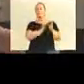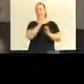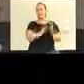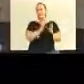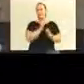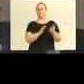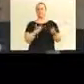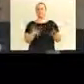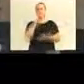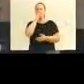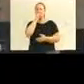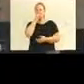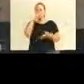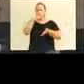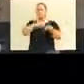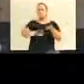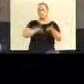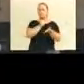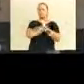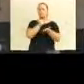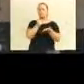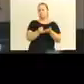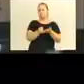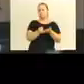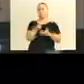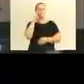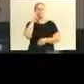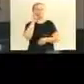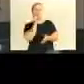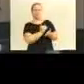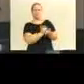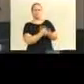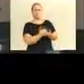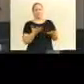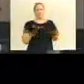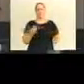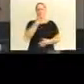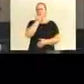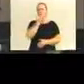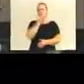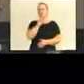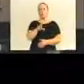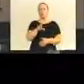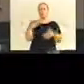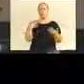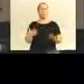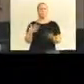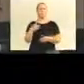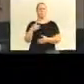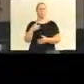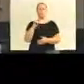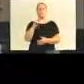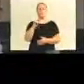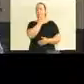no sábado e contrataram uma empresa na segunda. Só um morto e um cego não vê que isso foi tudo planejado.